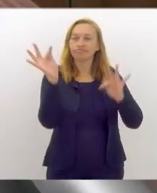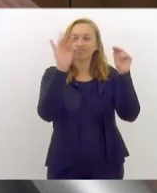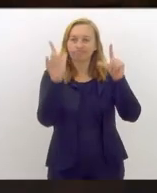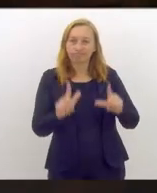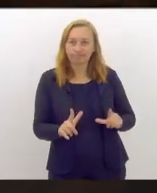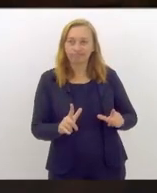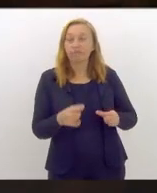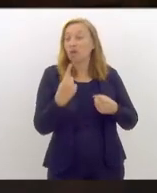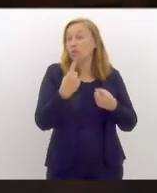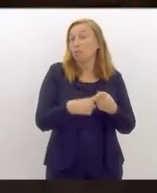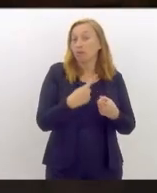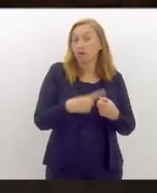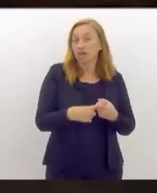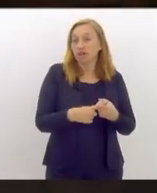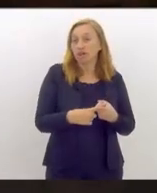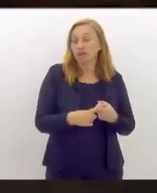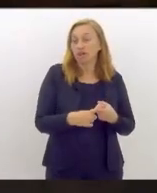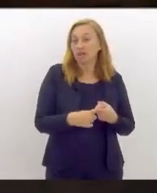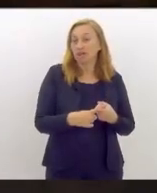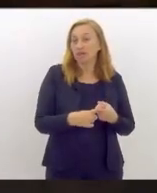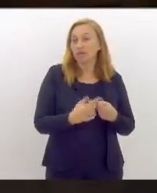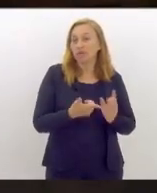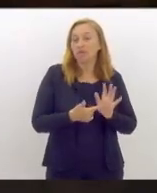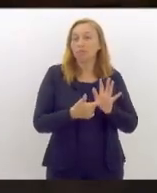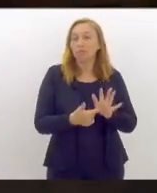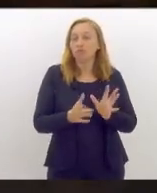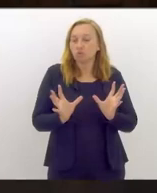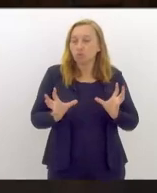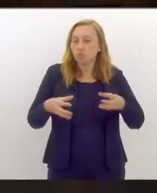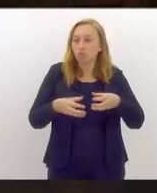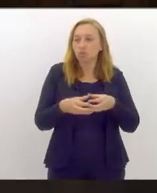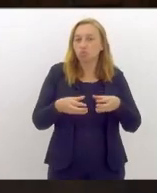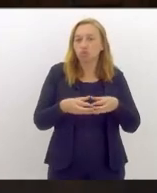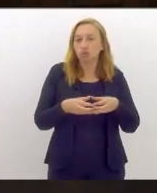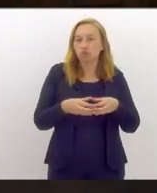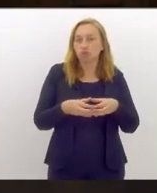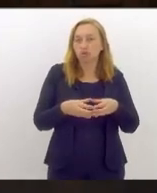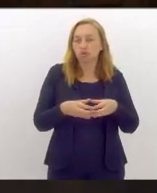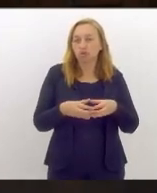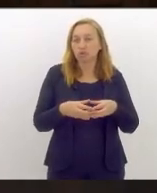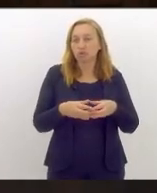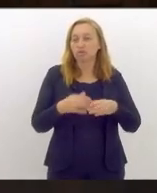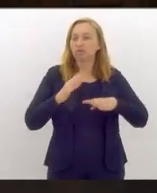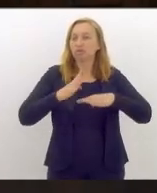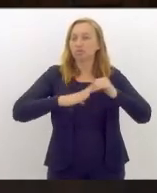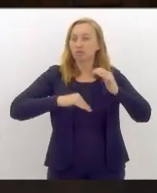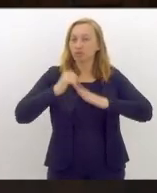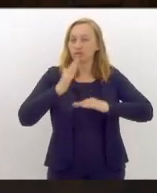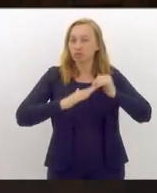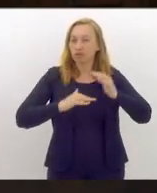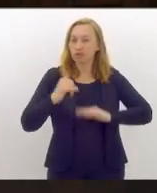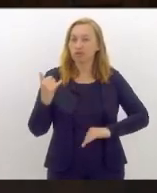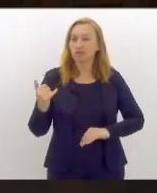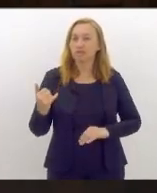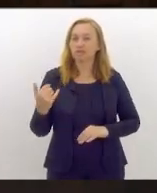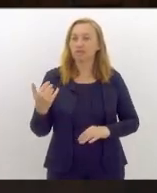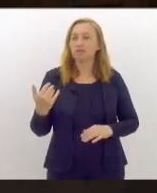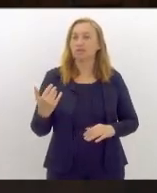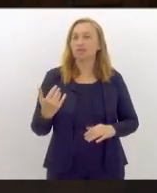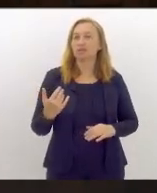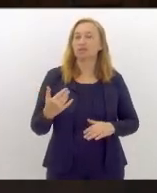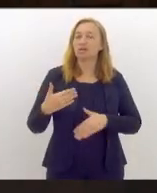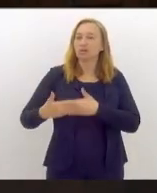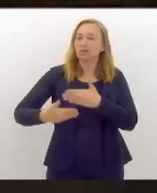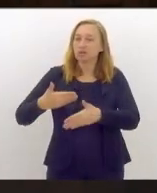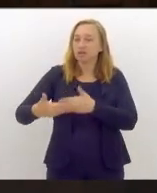porque da visibilidade a essa conjunção de talentos e põe em evidência uma